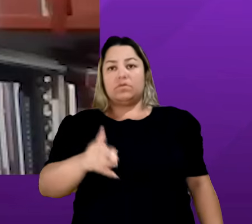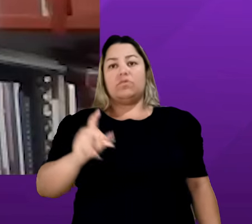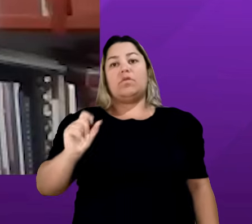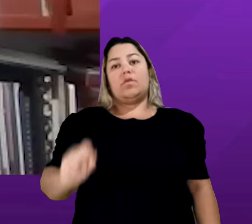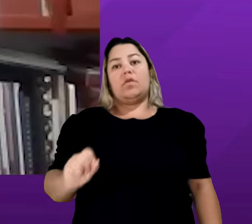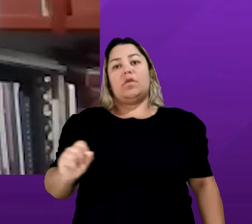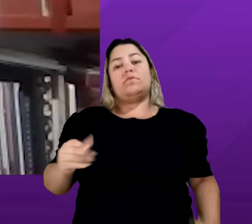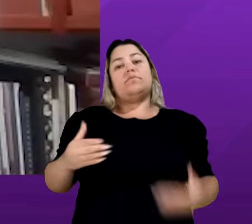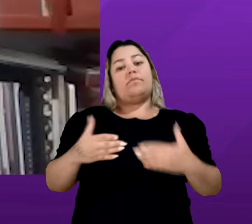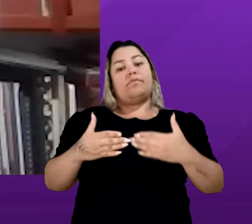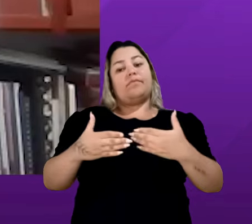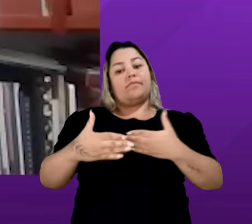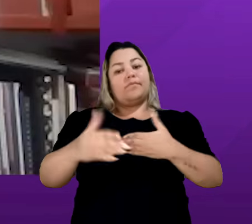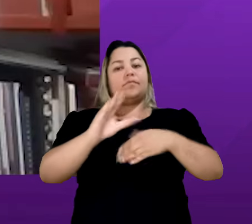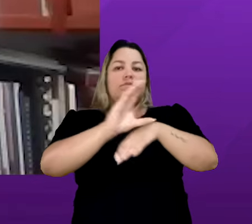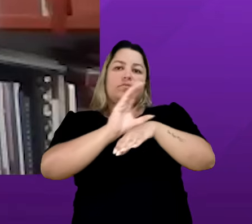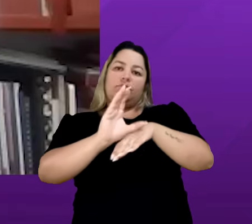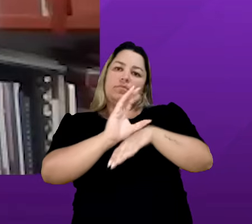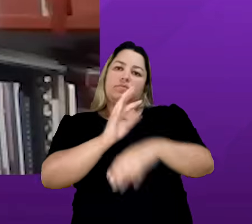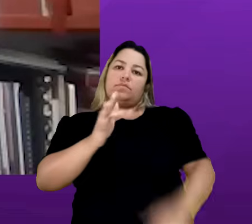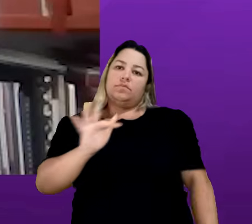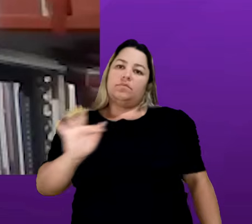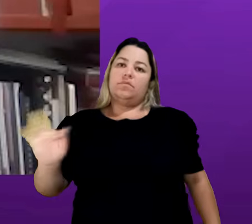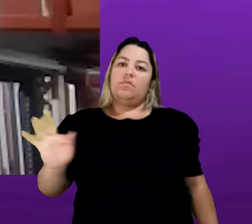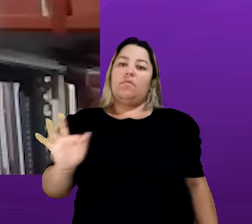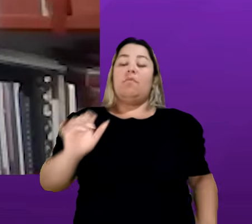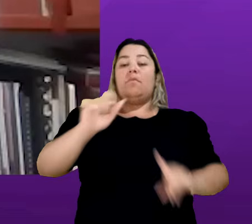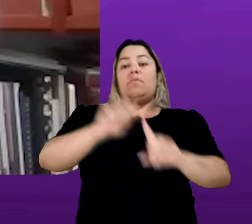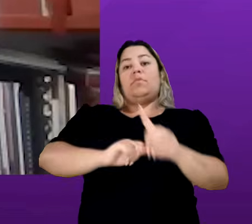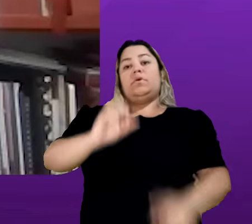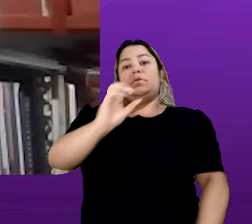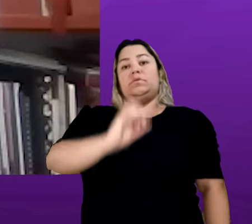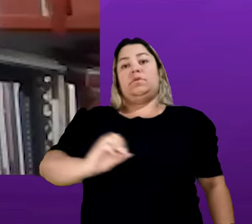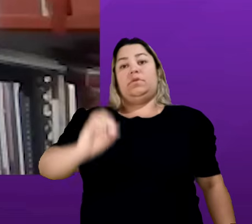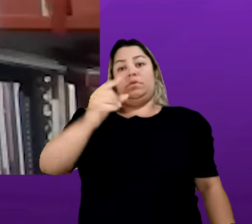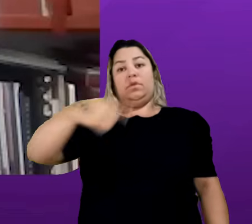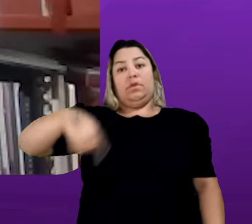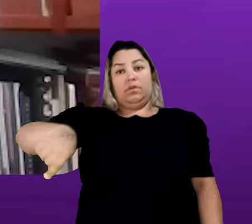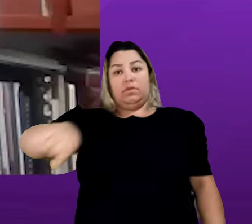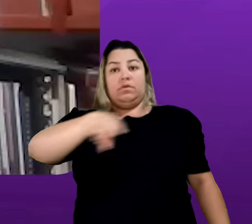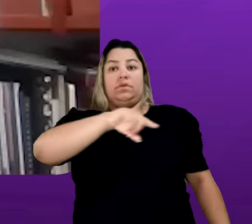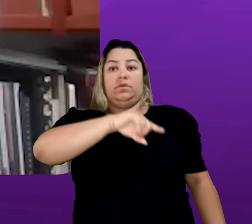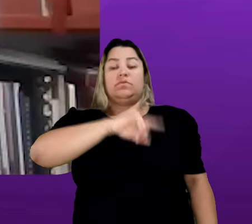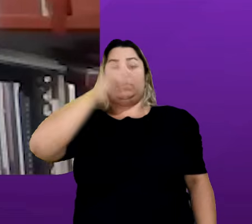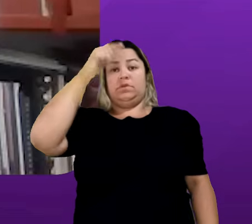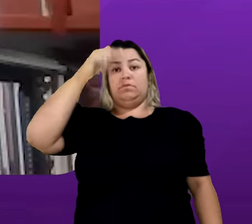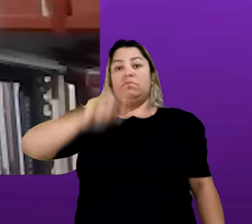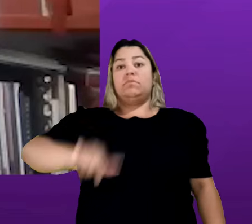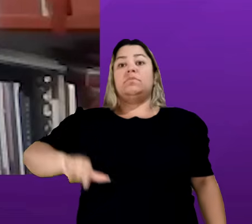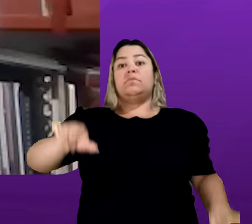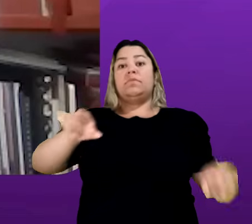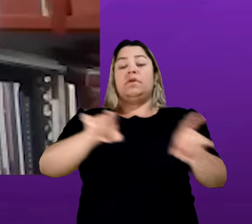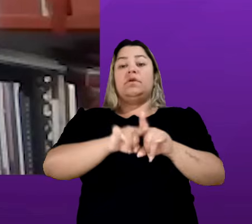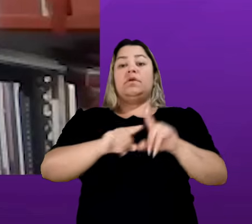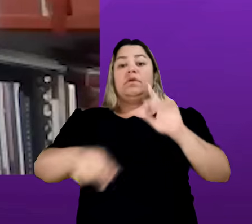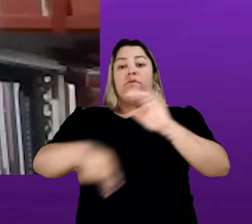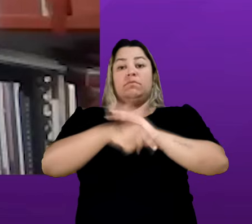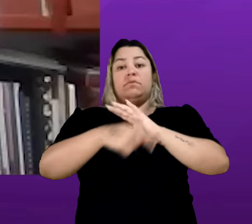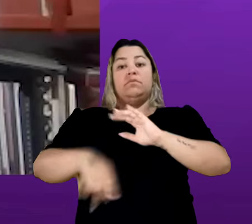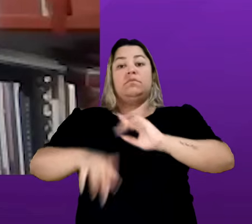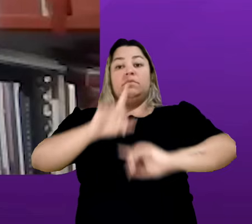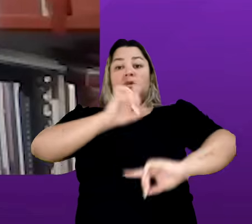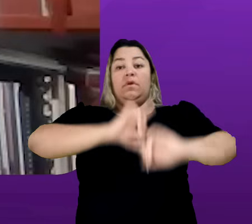Constituição Federal, que foi em outubro, e nós conseguimos ali construir o Sindicato